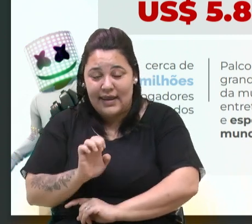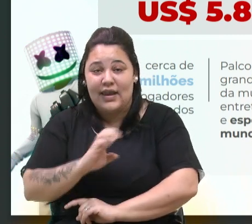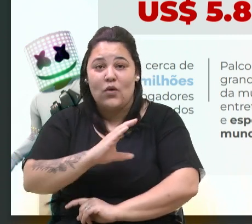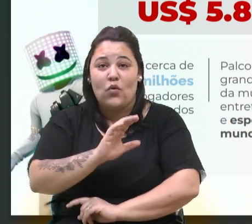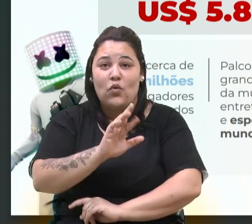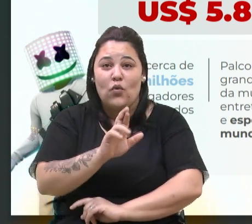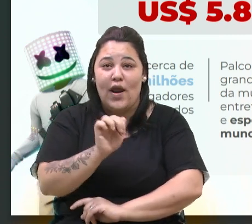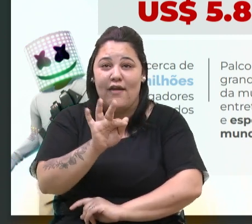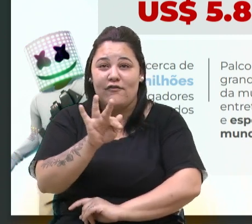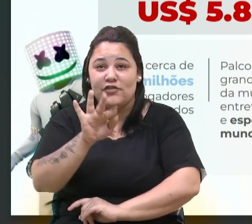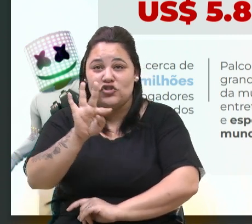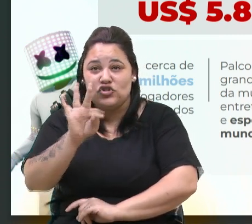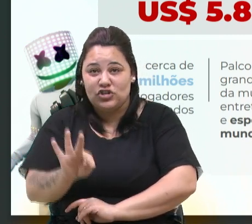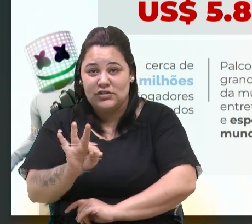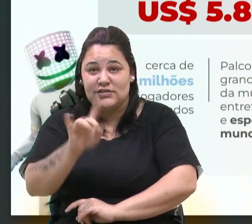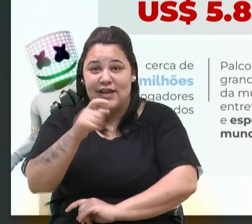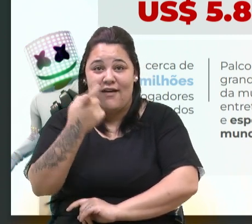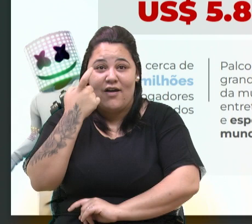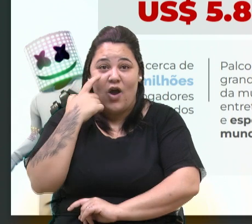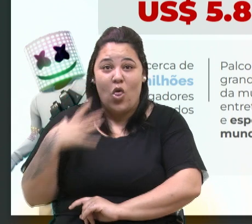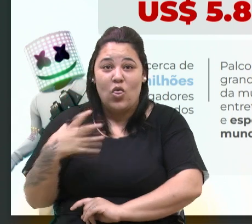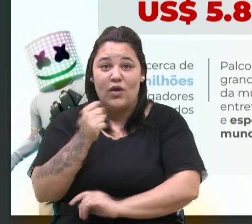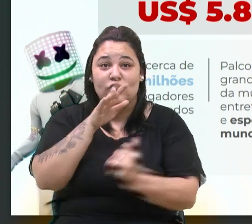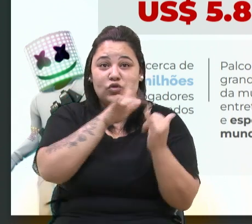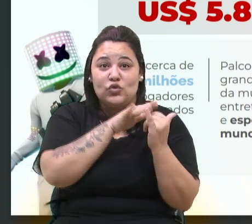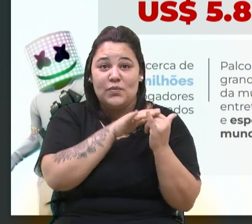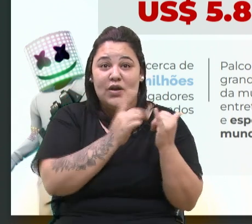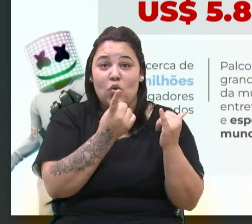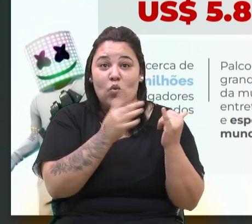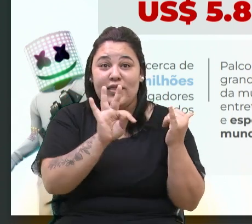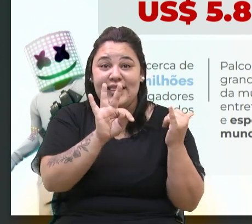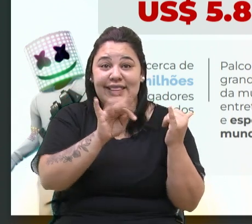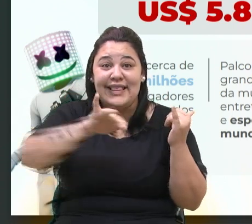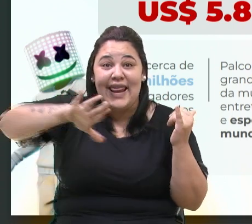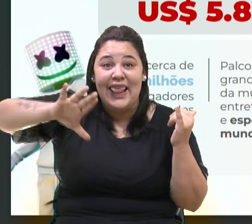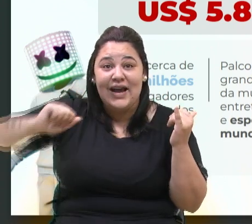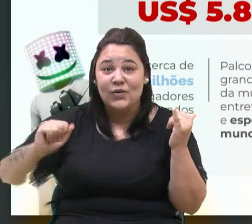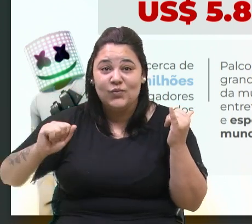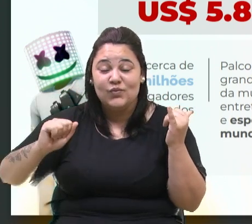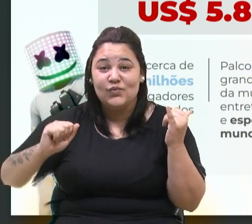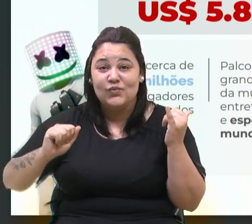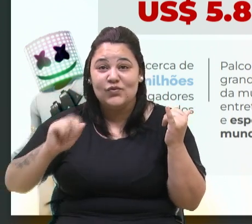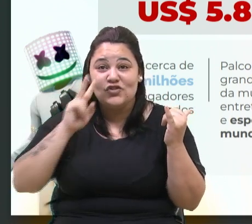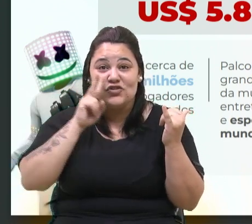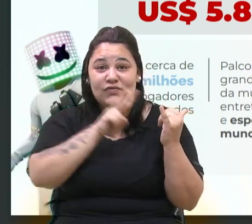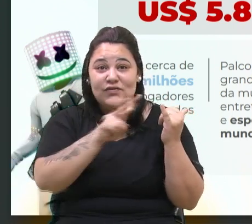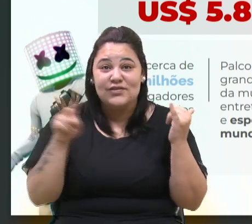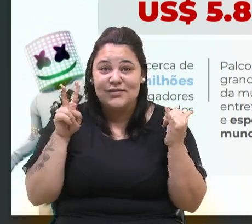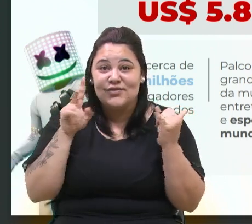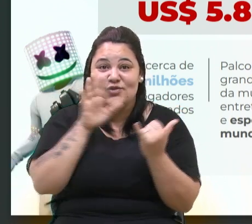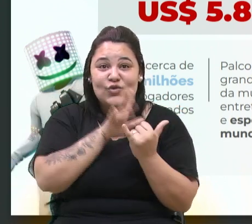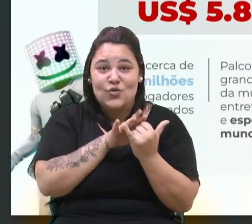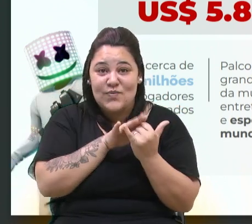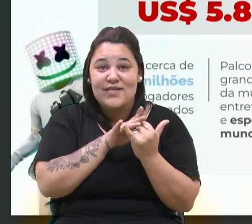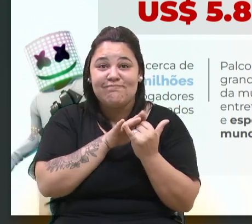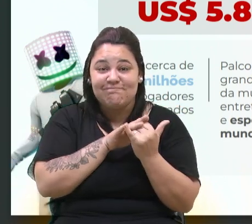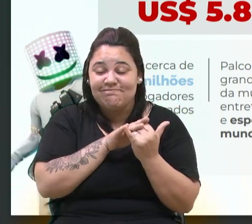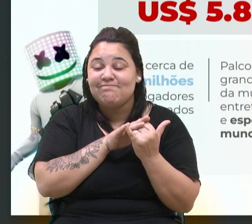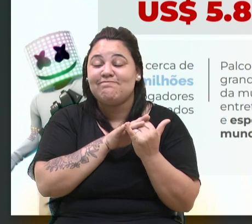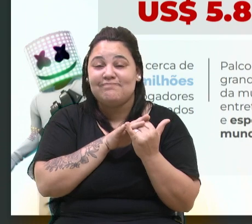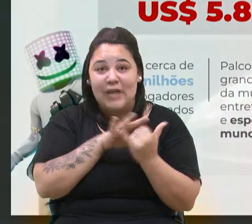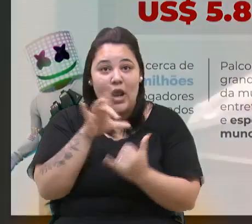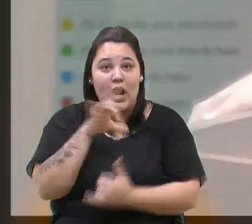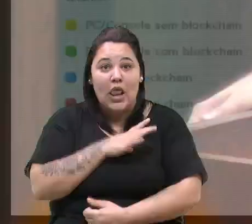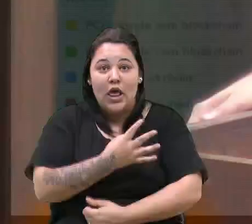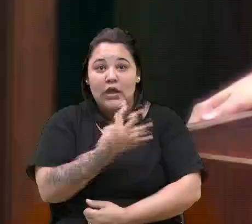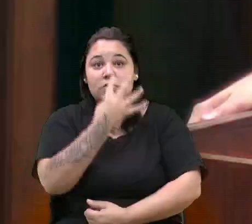no YouTube do Minecraft foi de 1 trilhão. 1 trilhão de visualizações. Então, são dados astronômicos